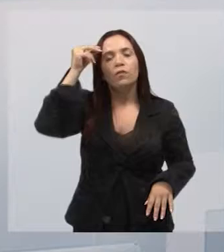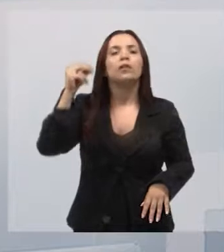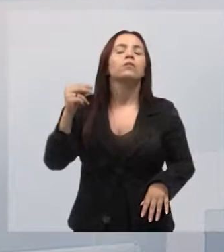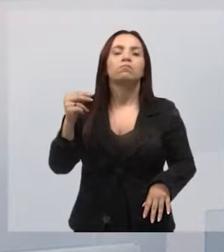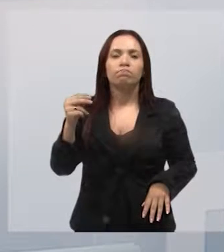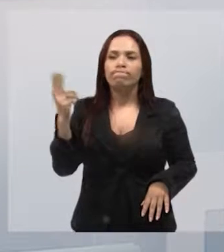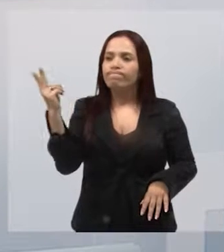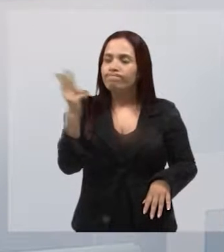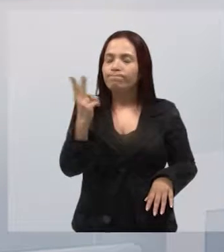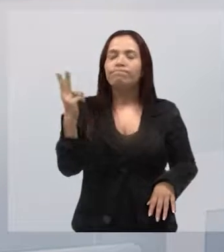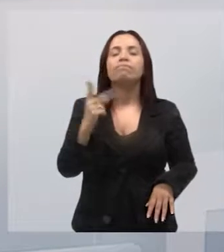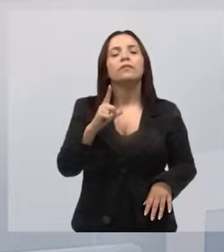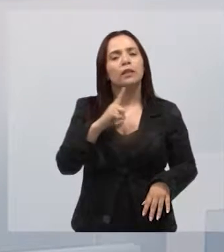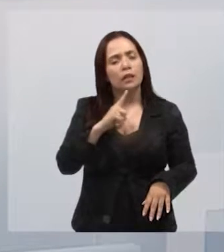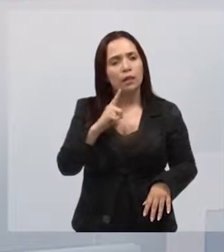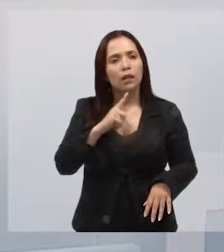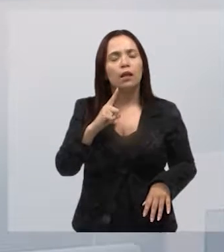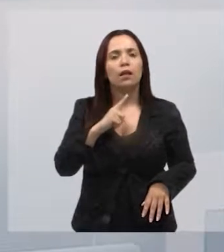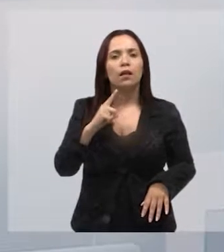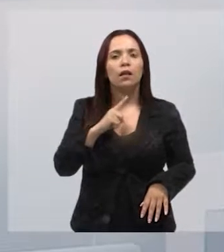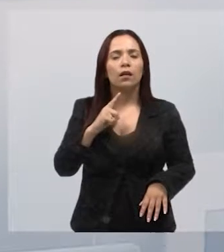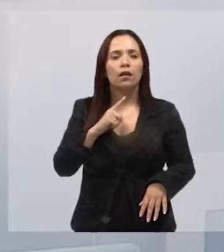sido muito